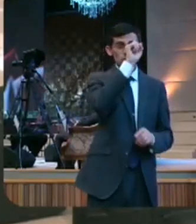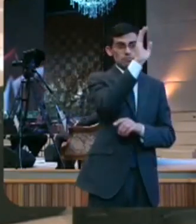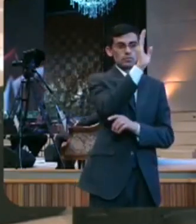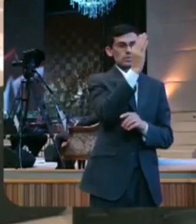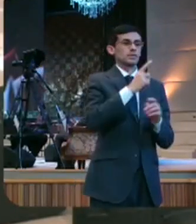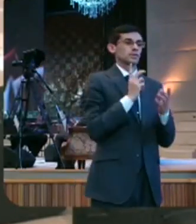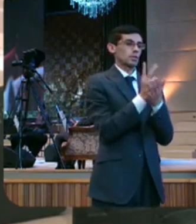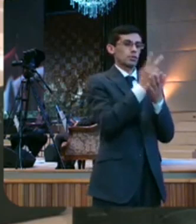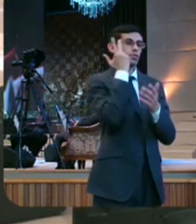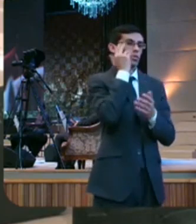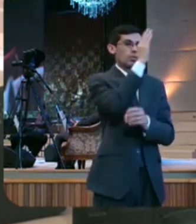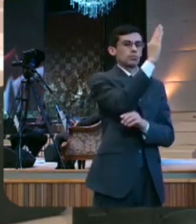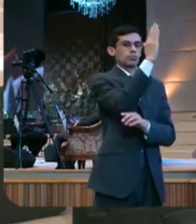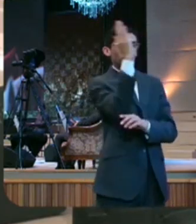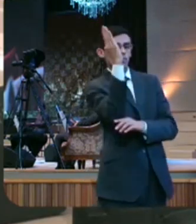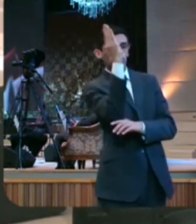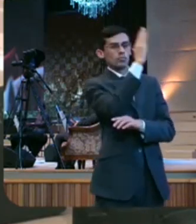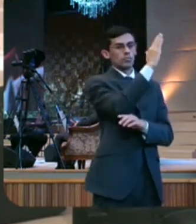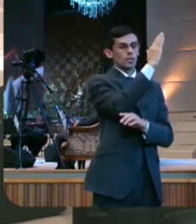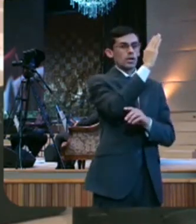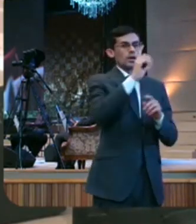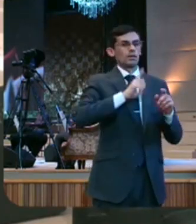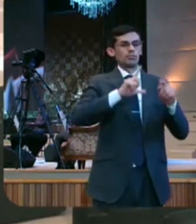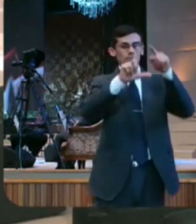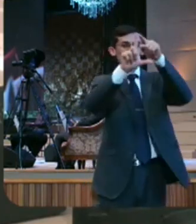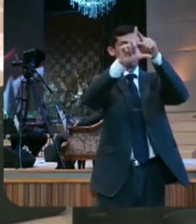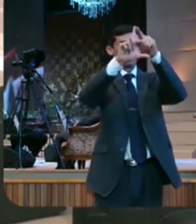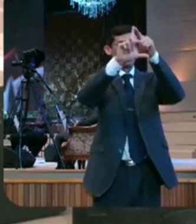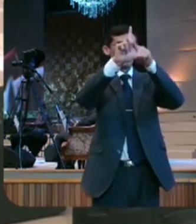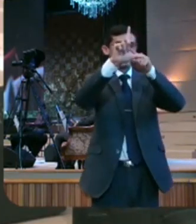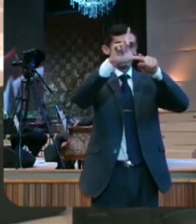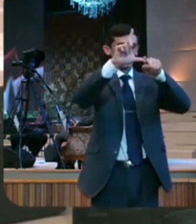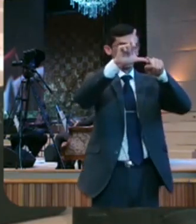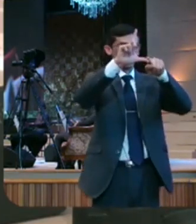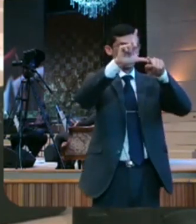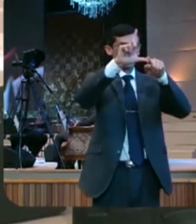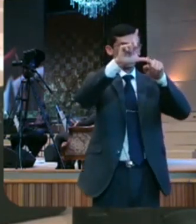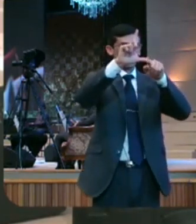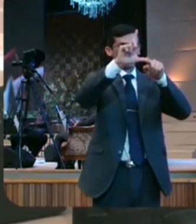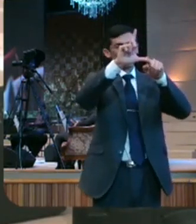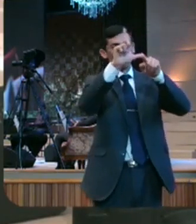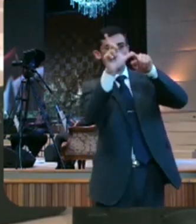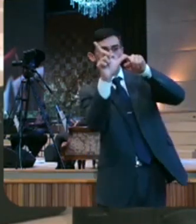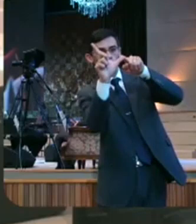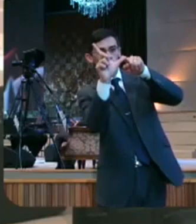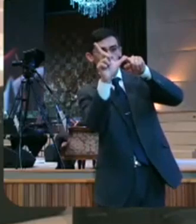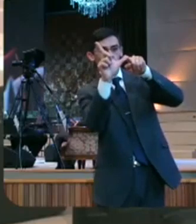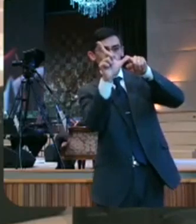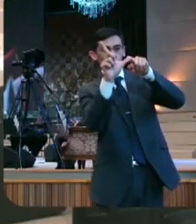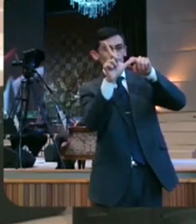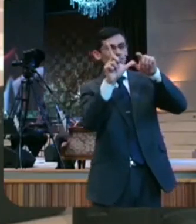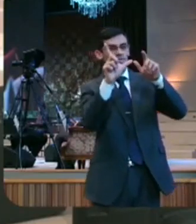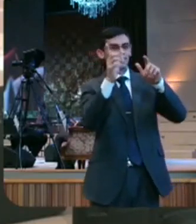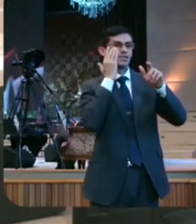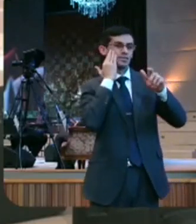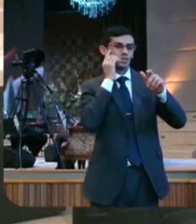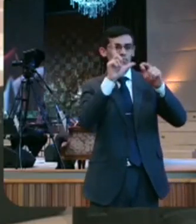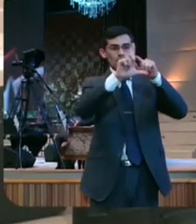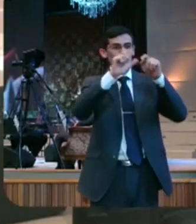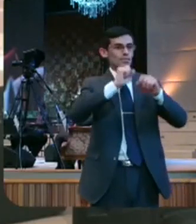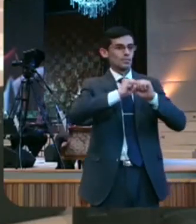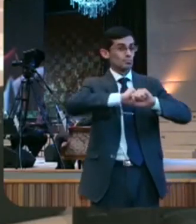trás. Você imagina um L, tá? Se ela tombar para trás, ela fica um triângulo enfiado na